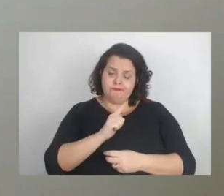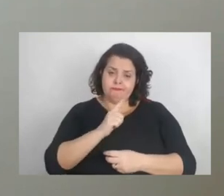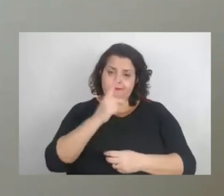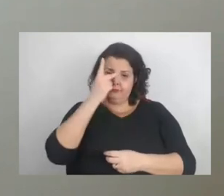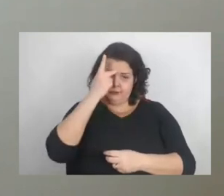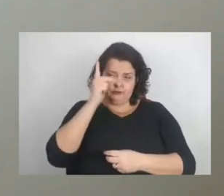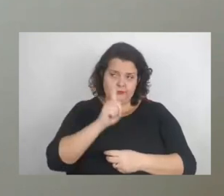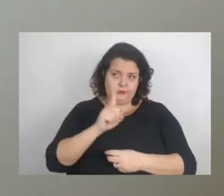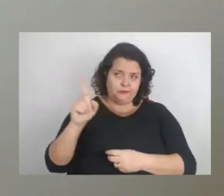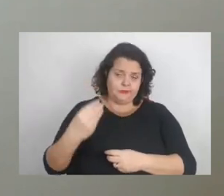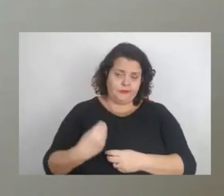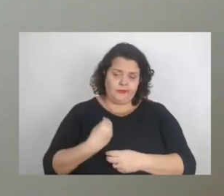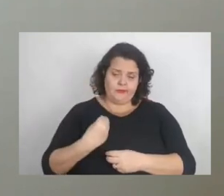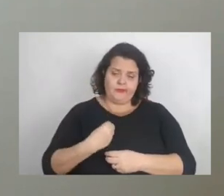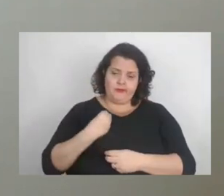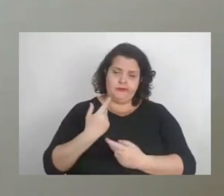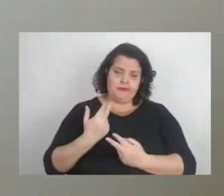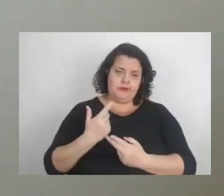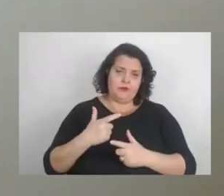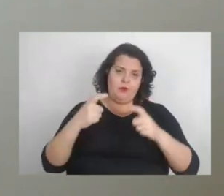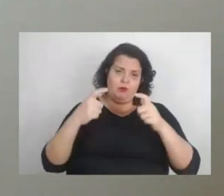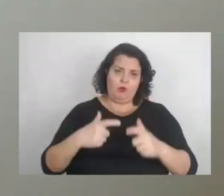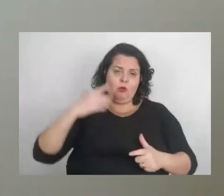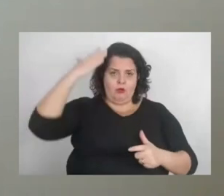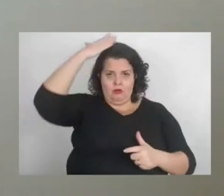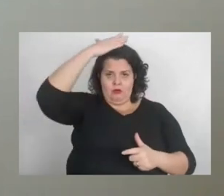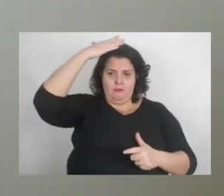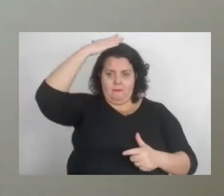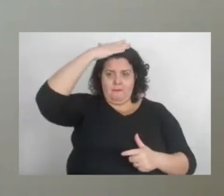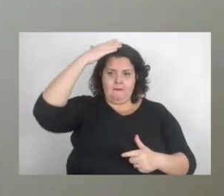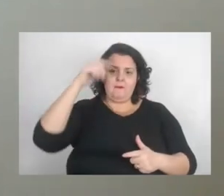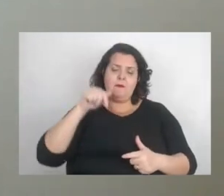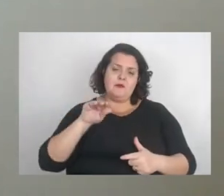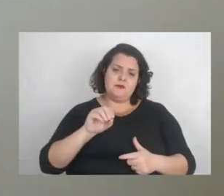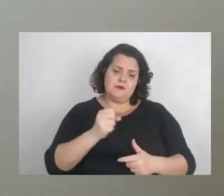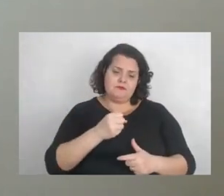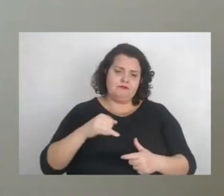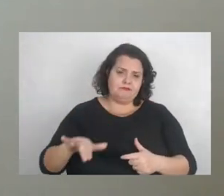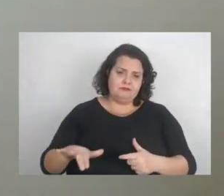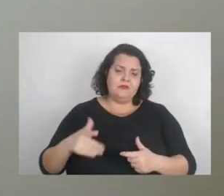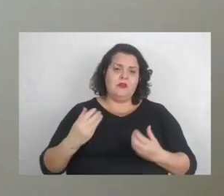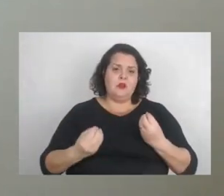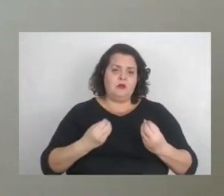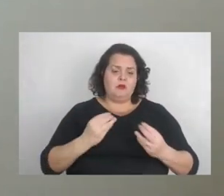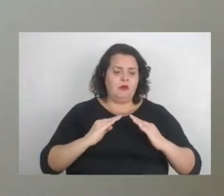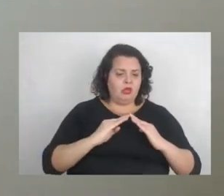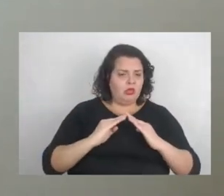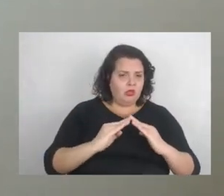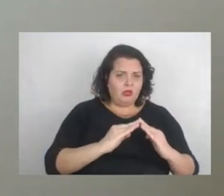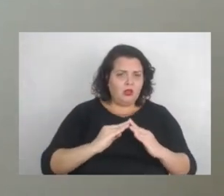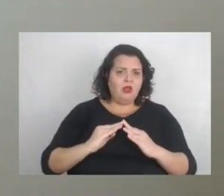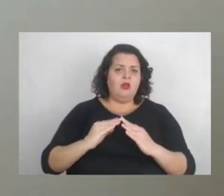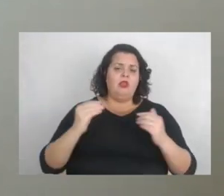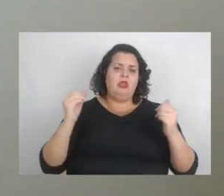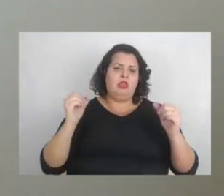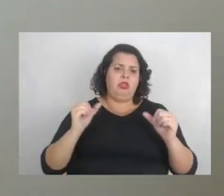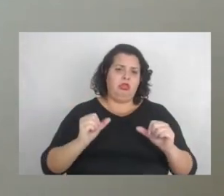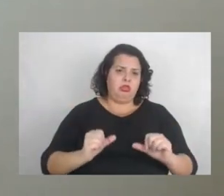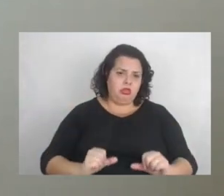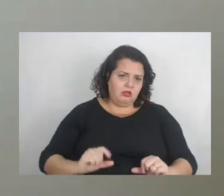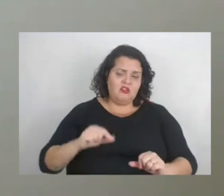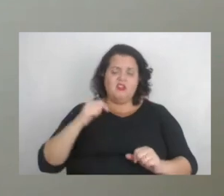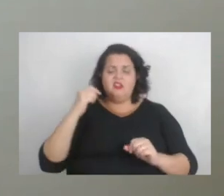70, né? Condições precárias de moradia, descartam o seu esgoto e são ali ignoradas pelo poder